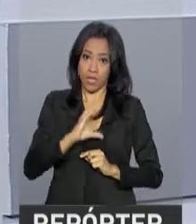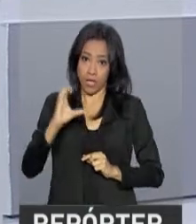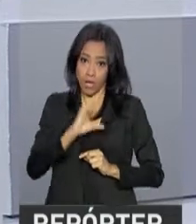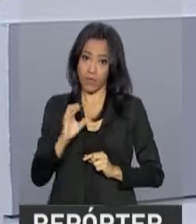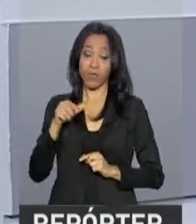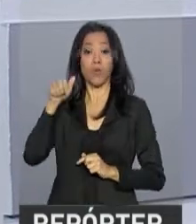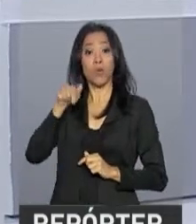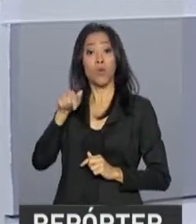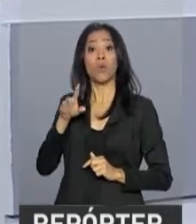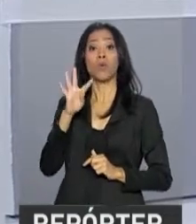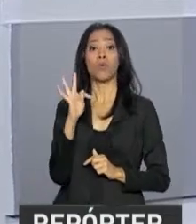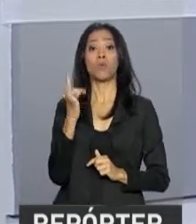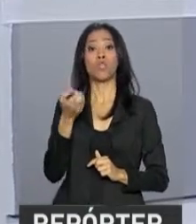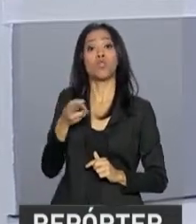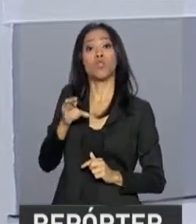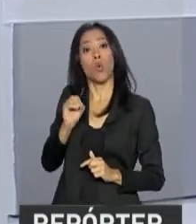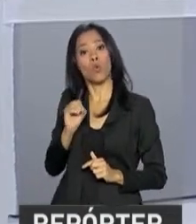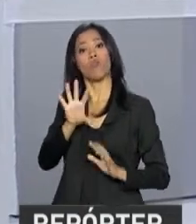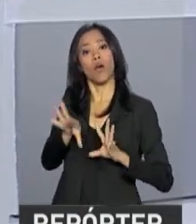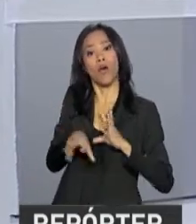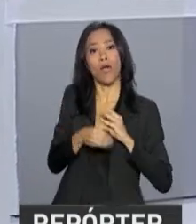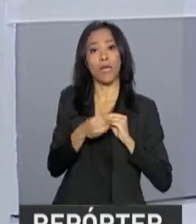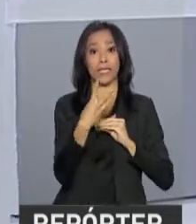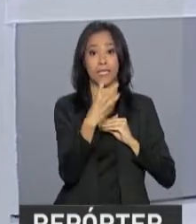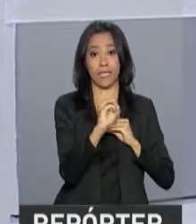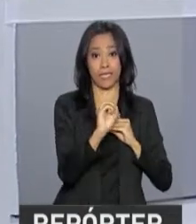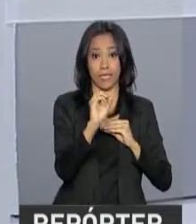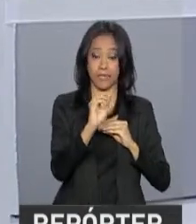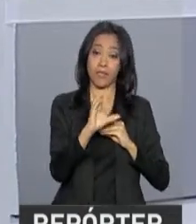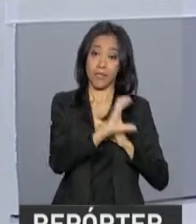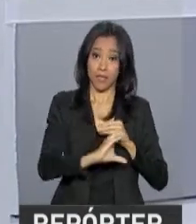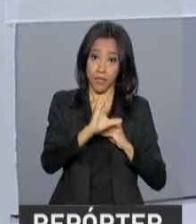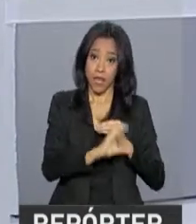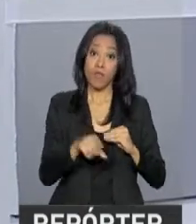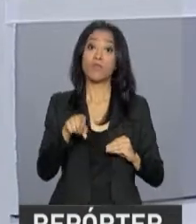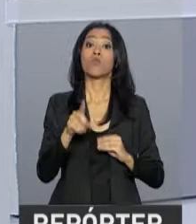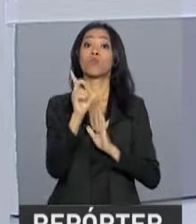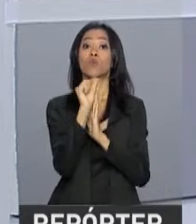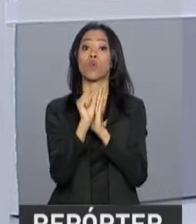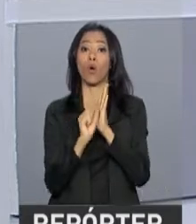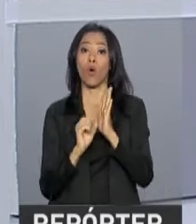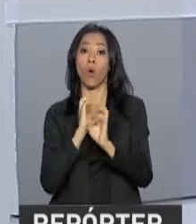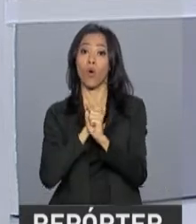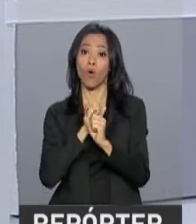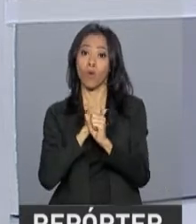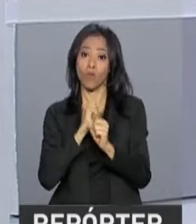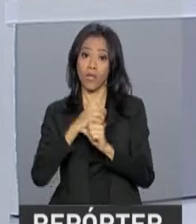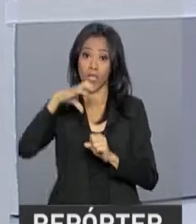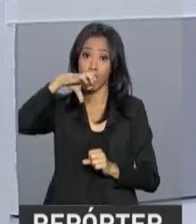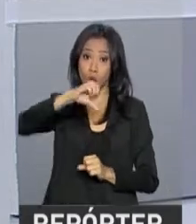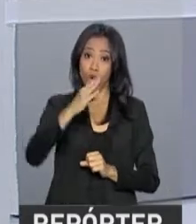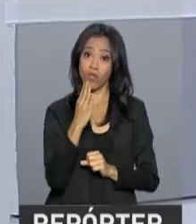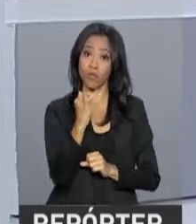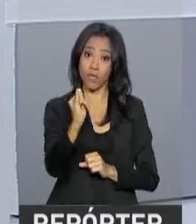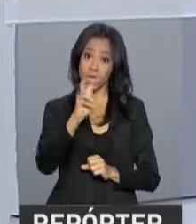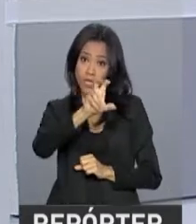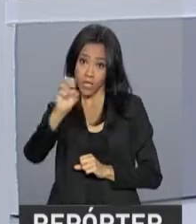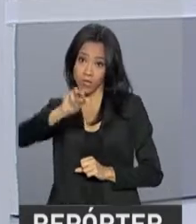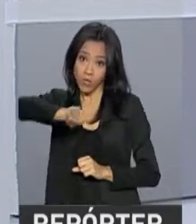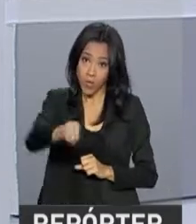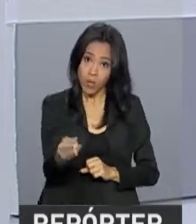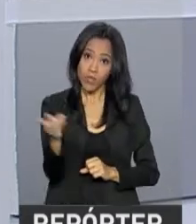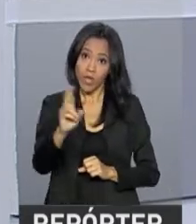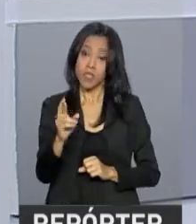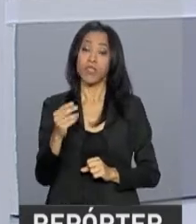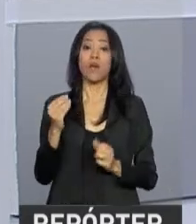centavos o custo estimado para os cofres públicos é de 9 bilhões e meio de reais até o fim do ano os outros 16